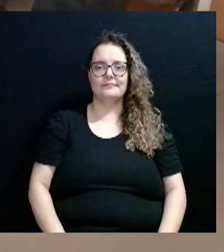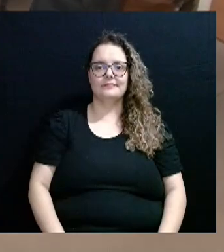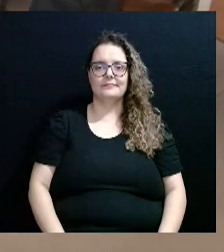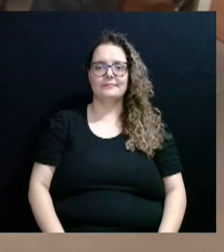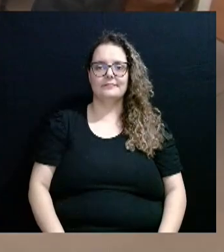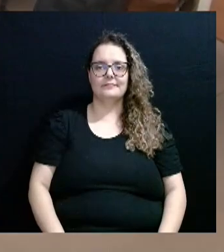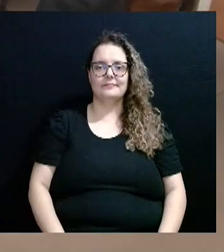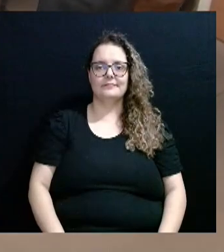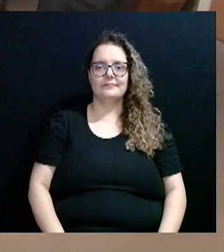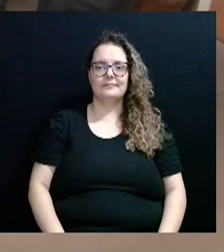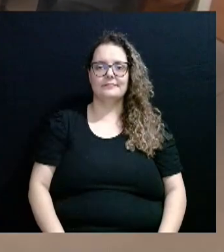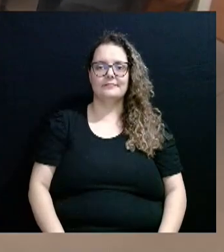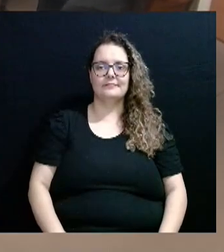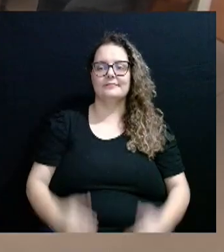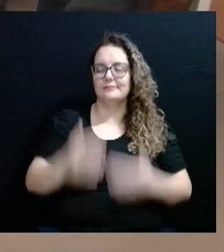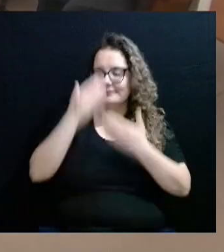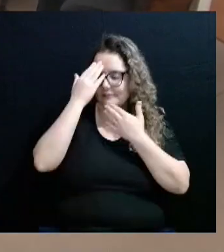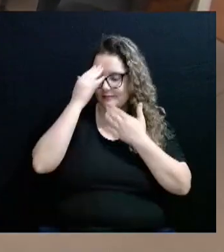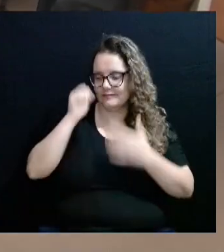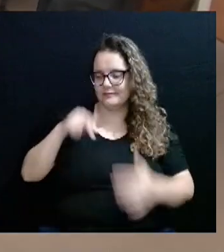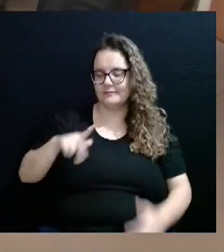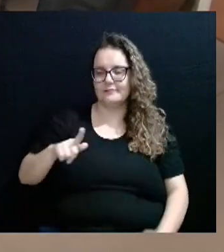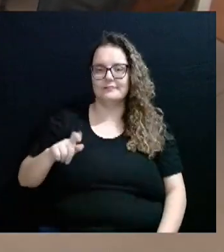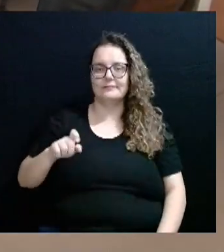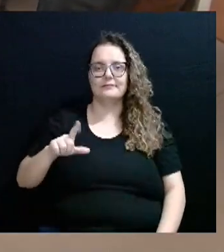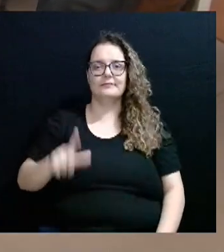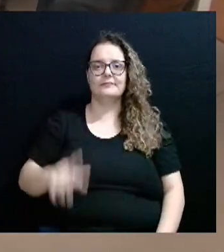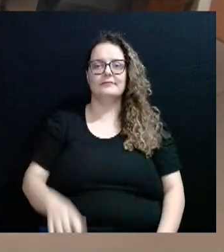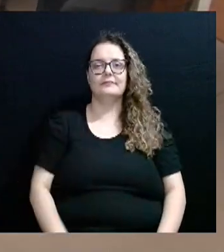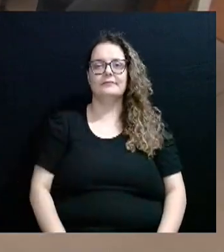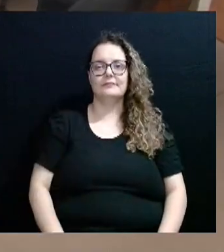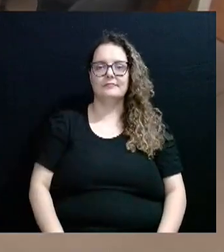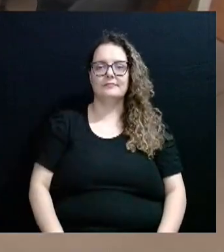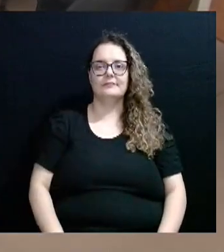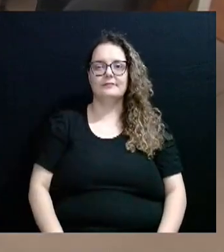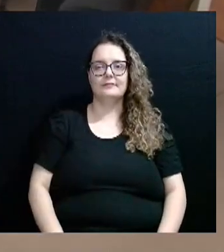Valeu, Angel. Vou passar a palavra